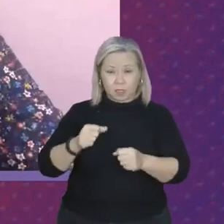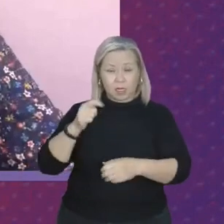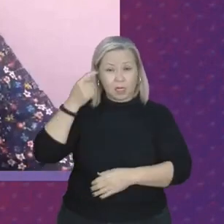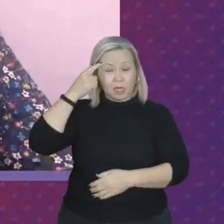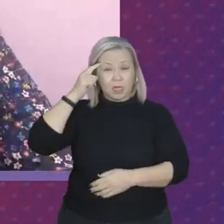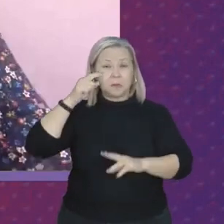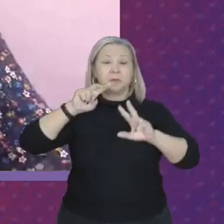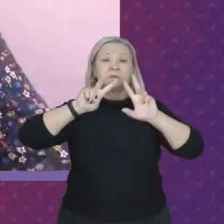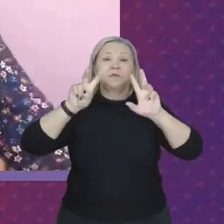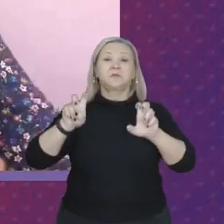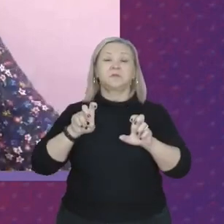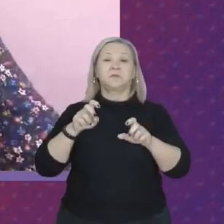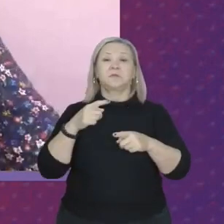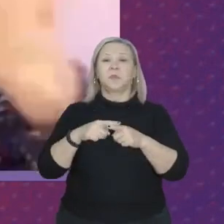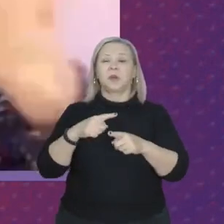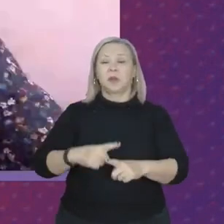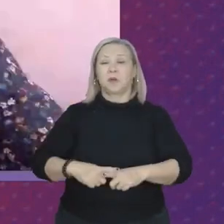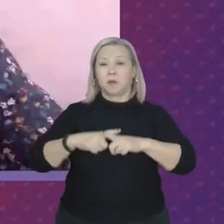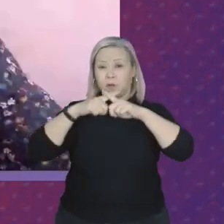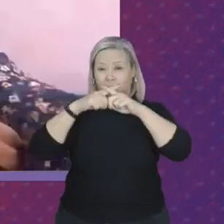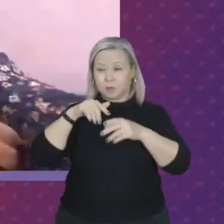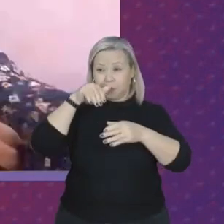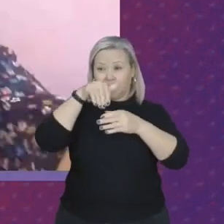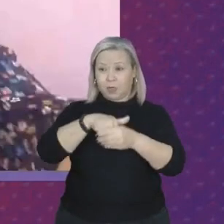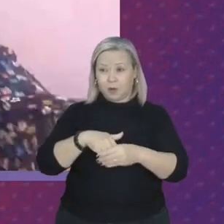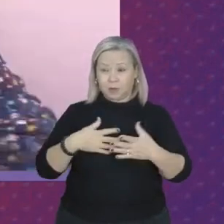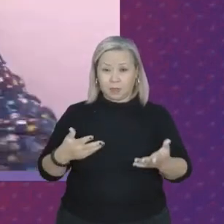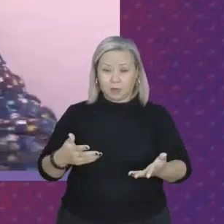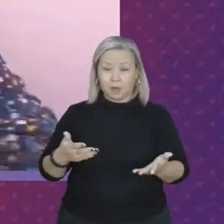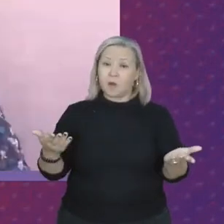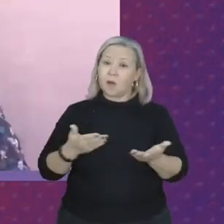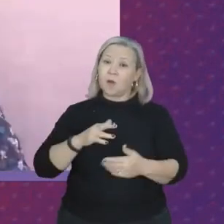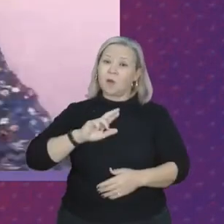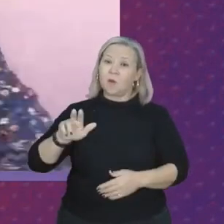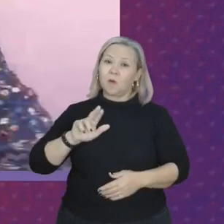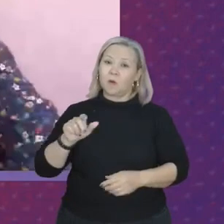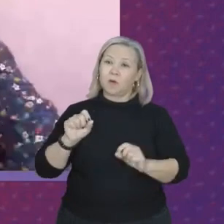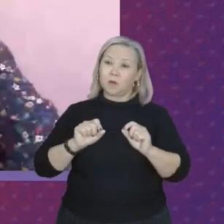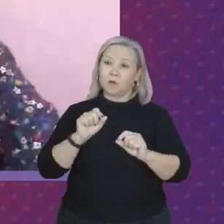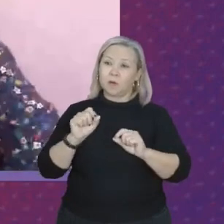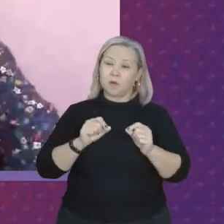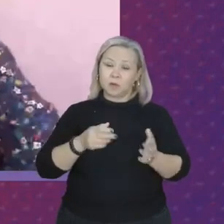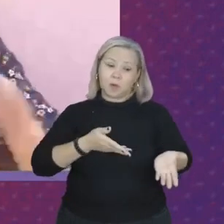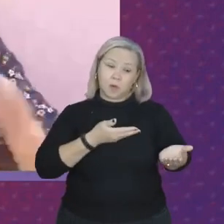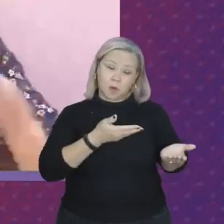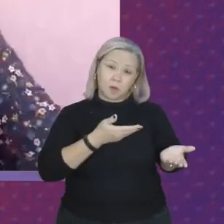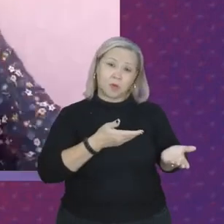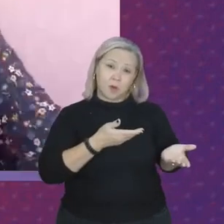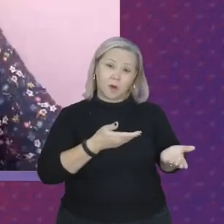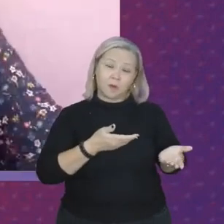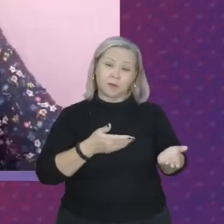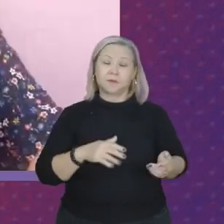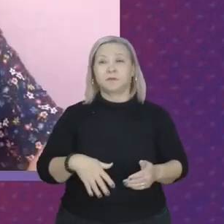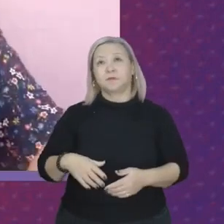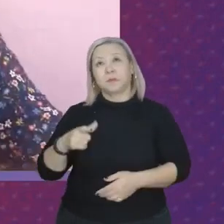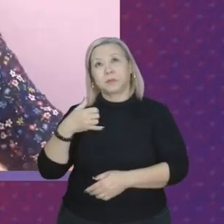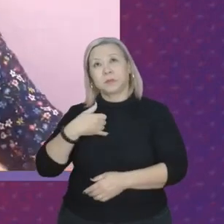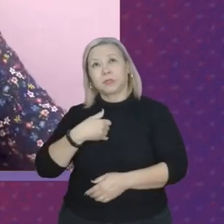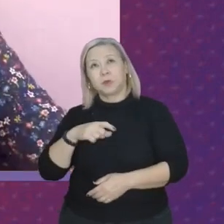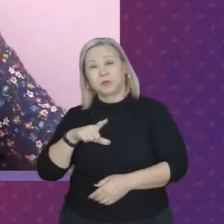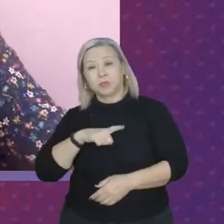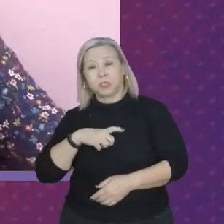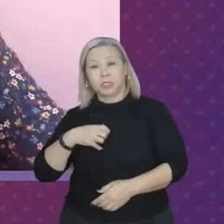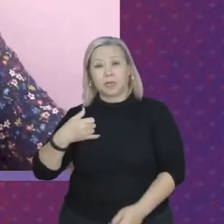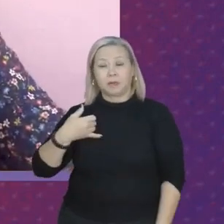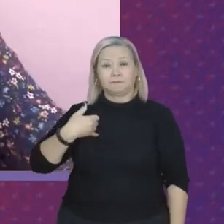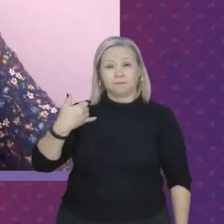esse tema, porque quando eu disputei a eleição, hoje já não estou mais dentro da faixa jovem do Partido dos Trabalhadores, mas eu tinha 29 anos, também